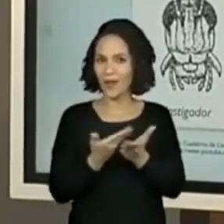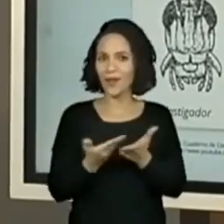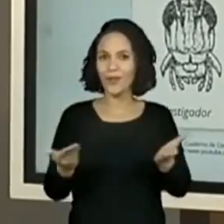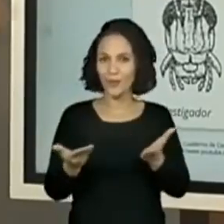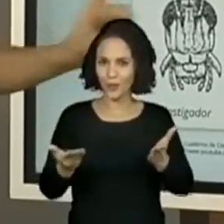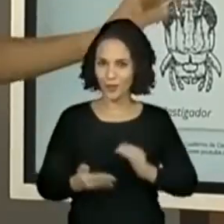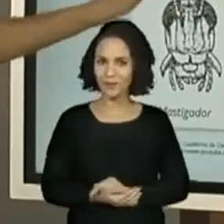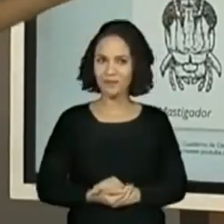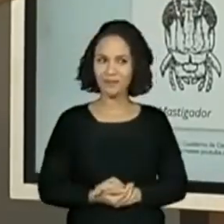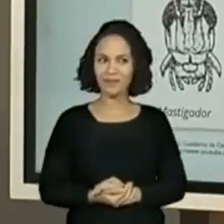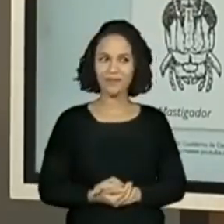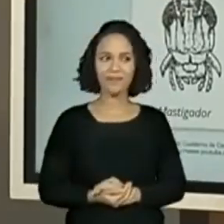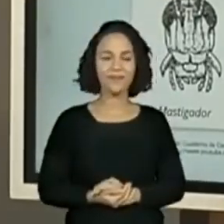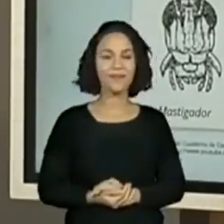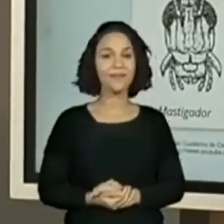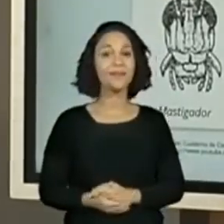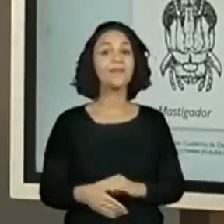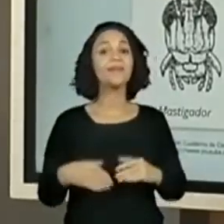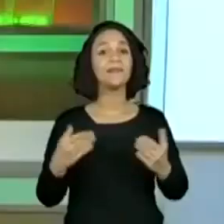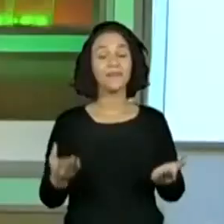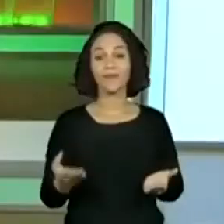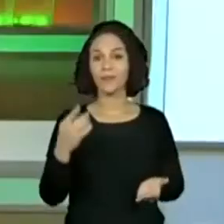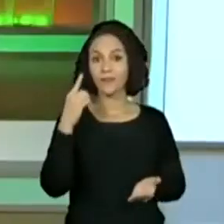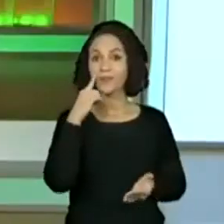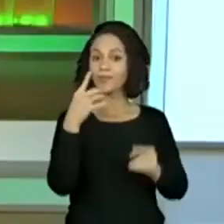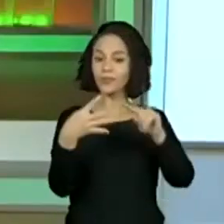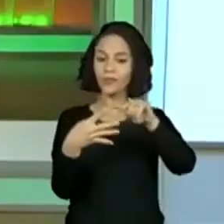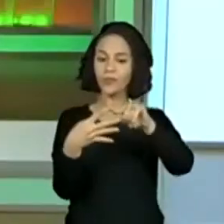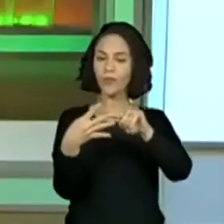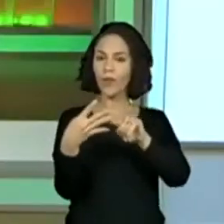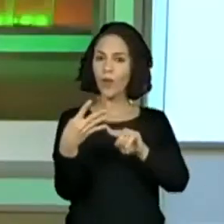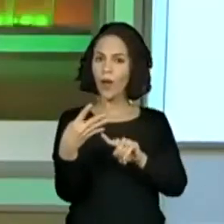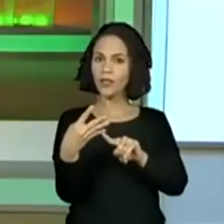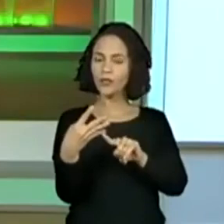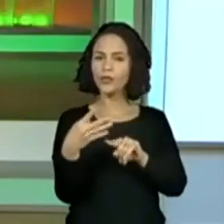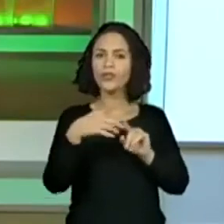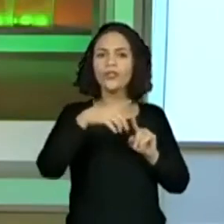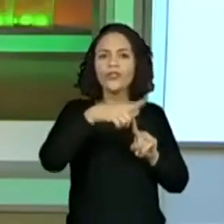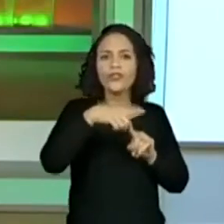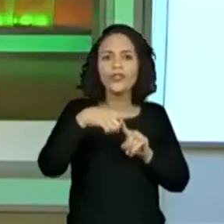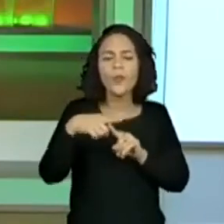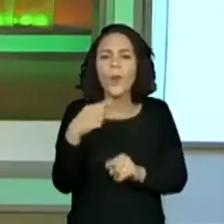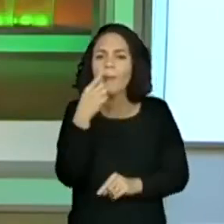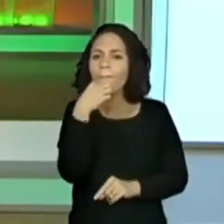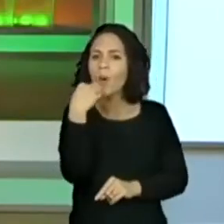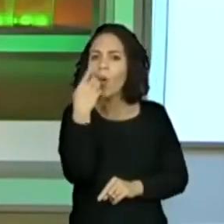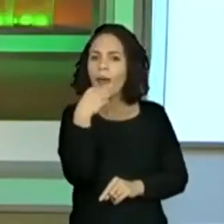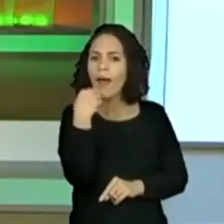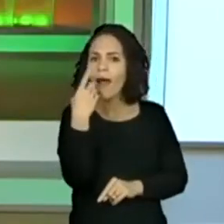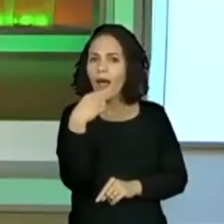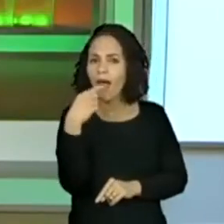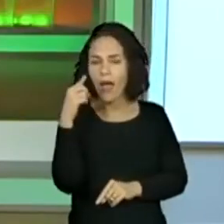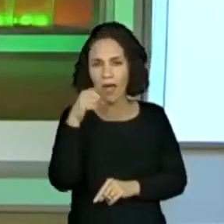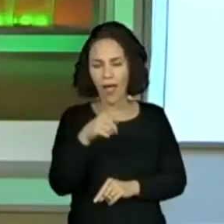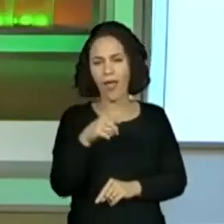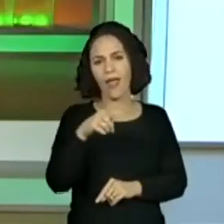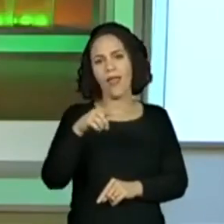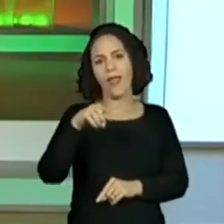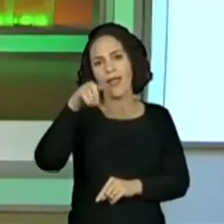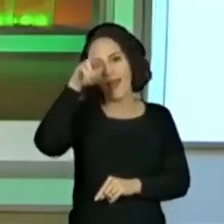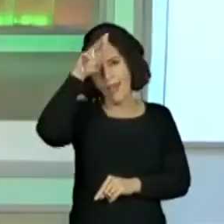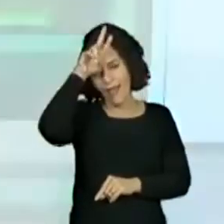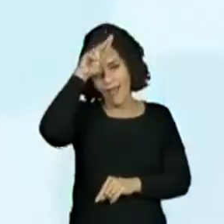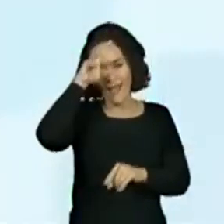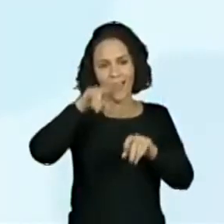aula. Temos quatro tipos de aparelhos bucais, quatro tipos de bocas. Vejam só,